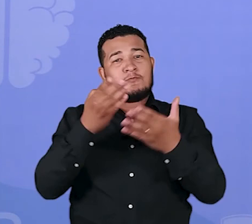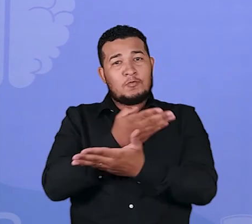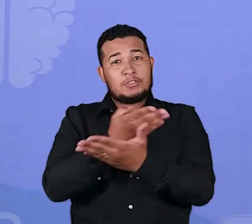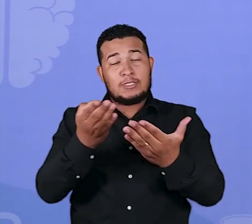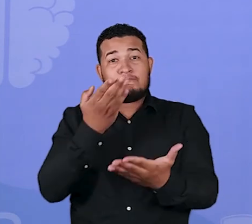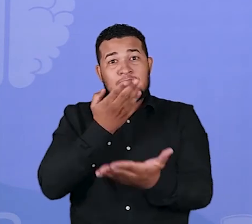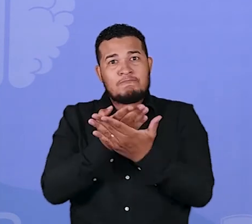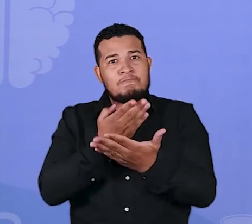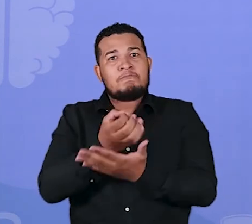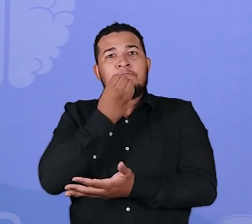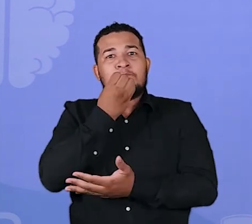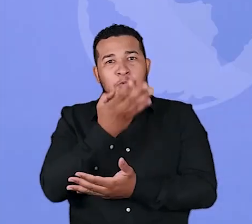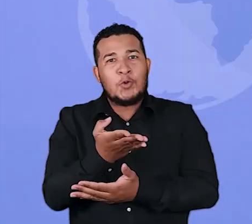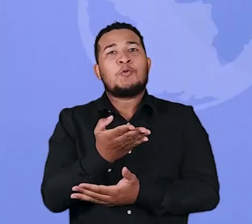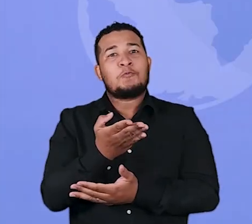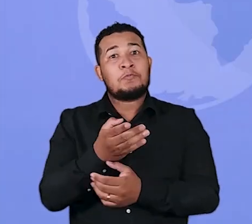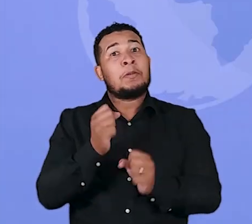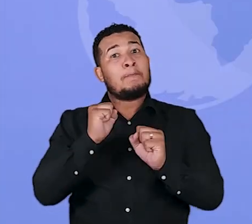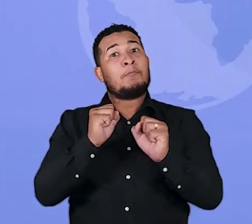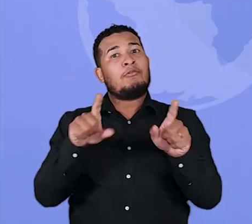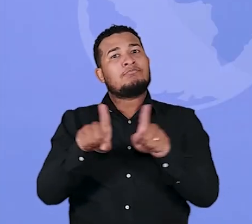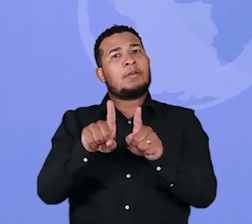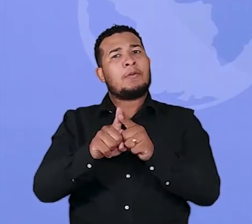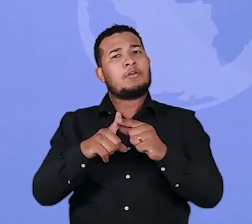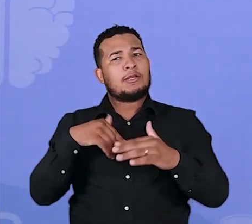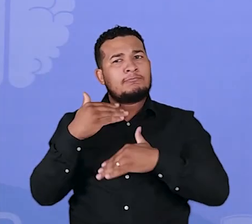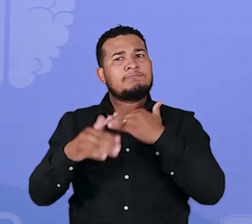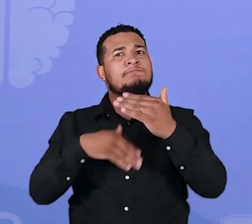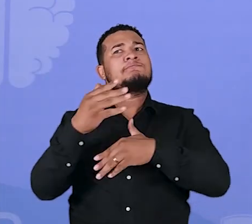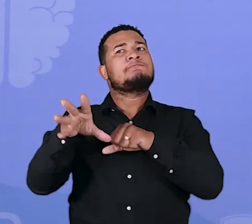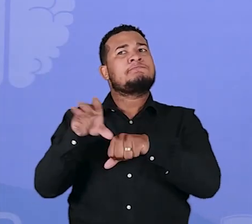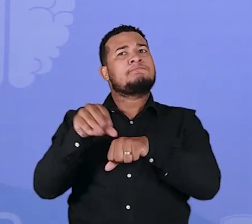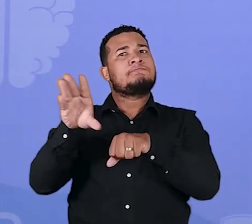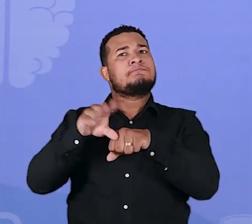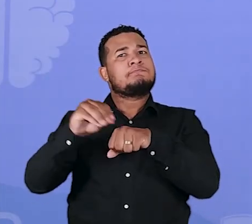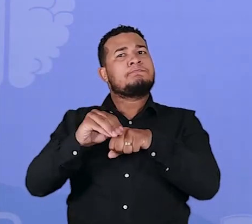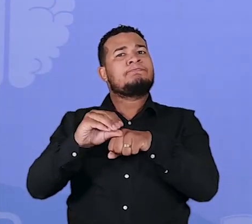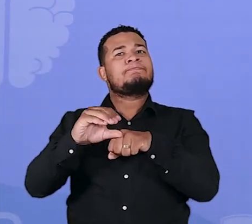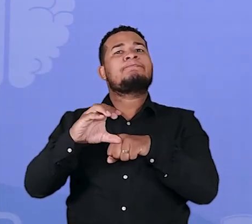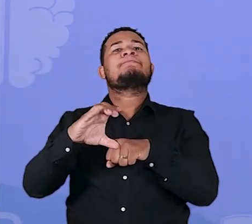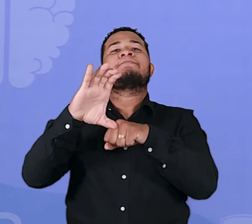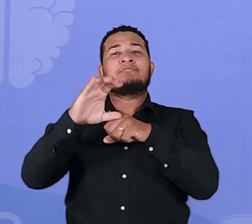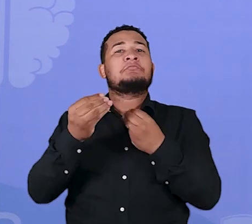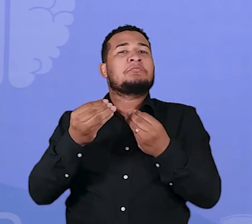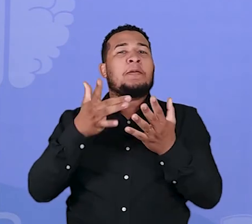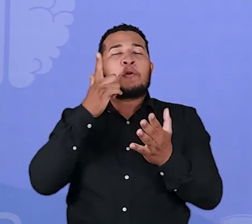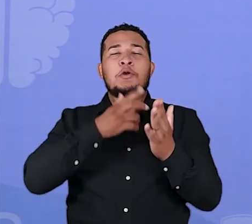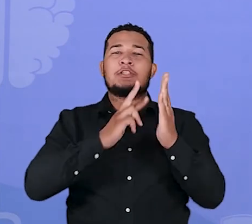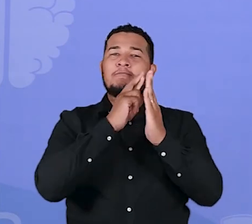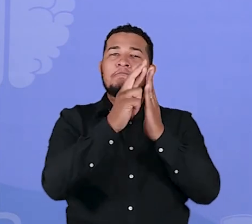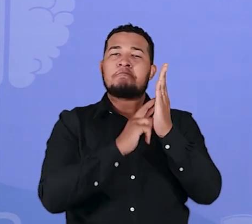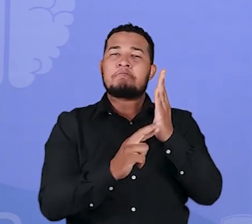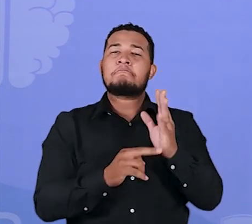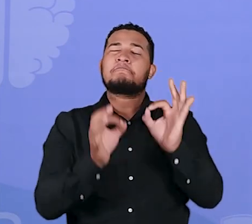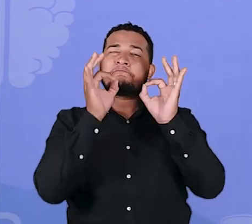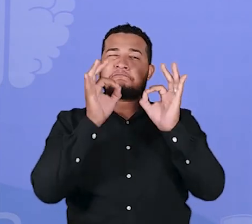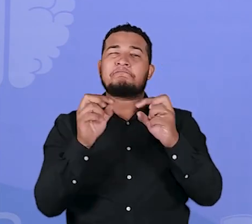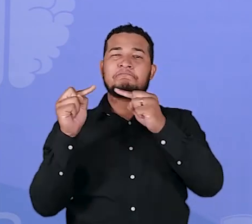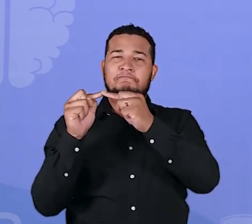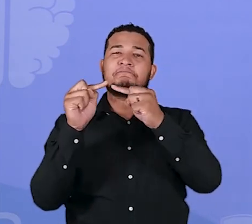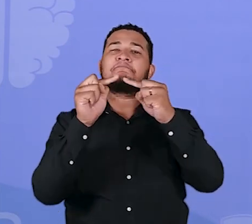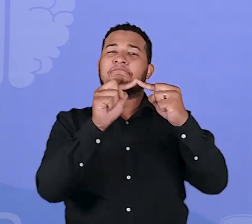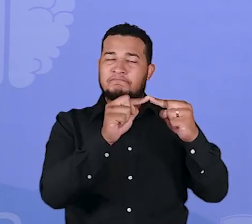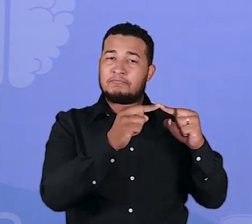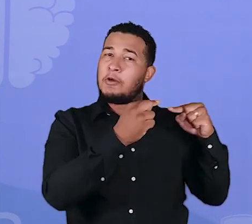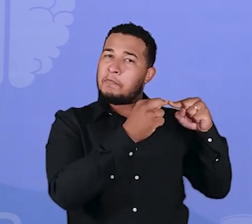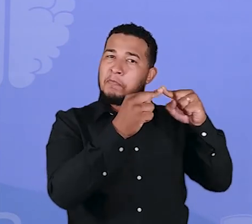desejar a você bons estudos e que você possa aí aumentar o seu nível de conhecimento para fazer essa redação bem